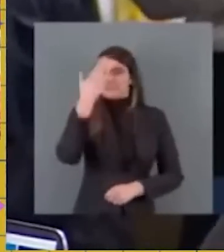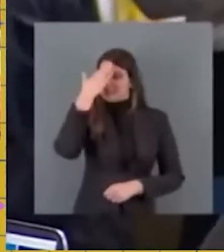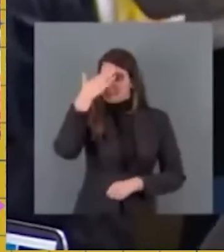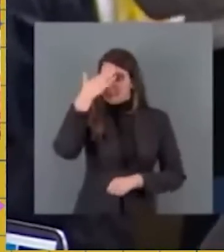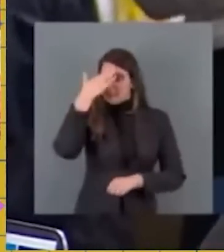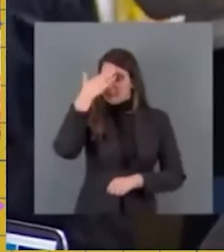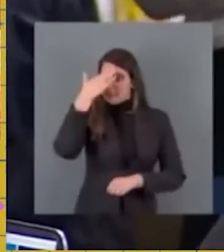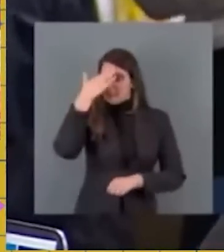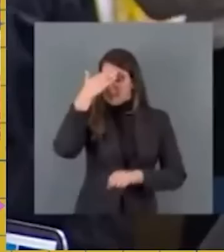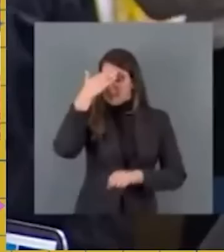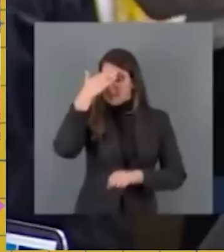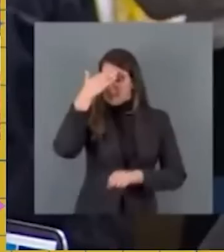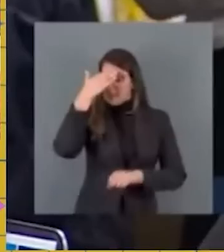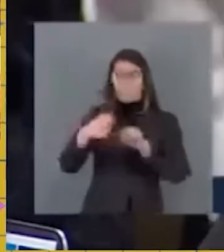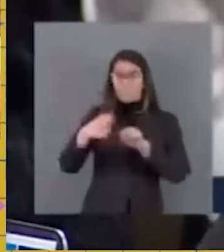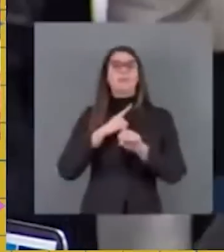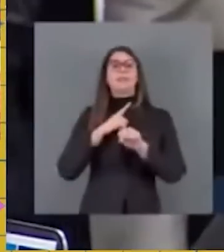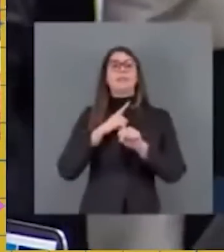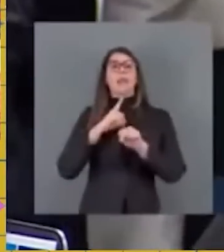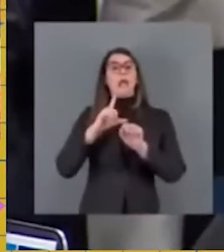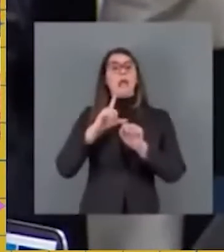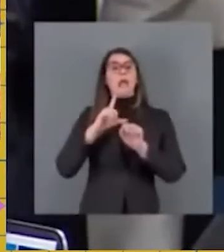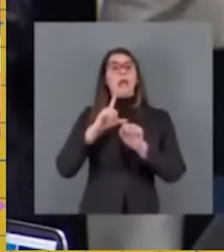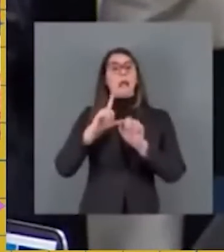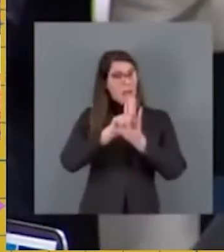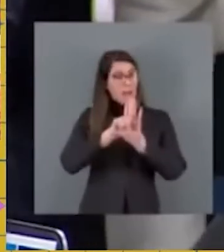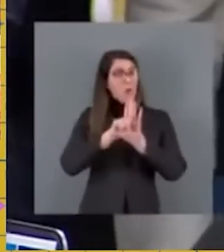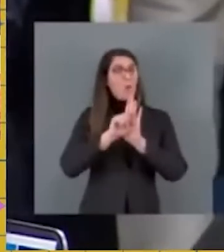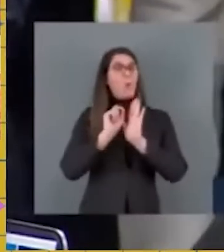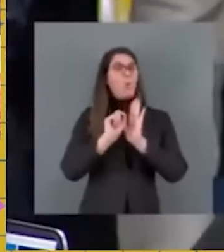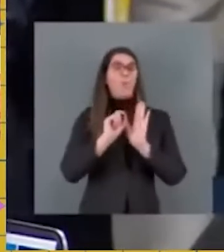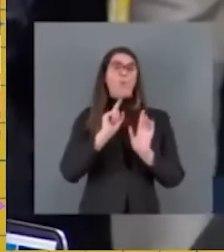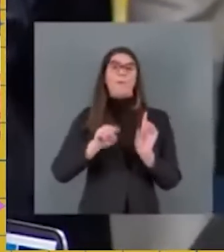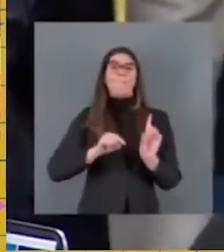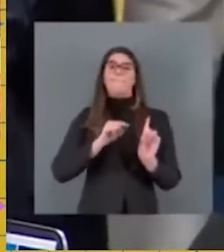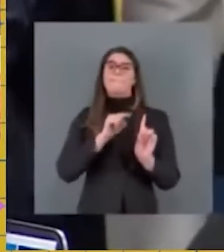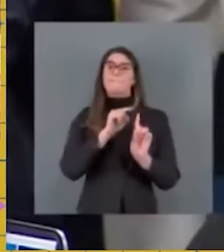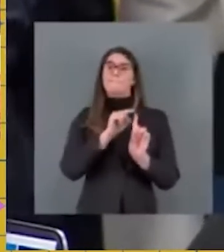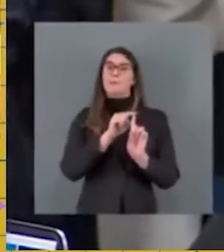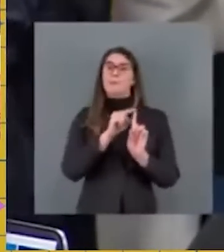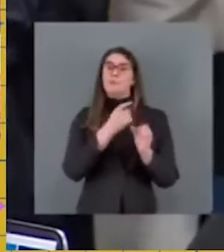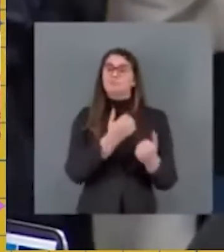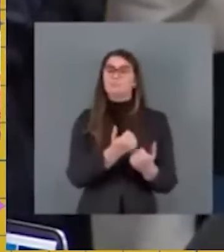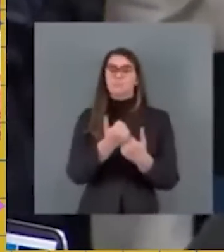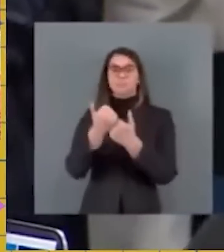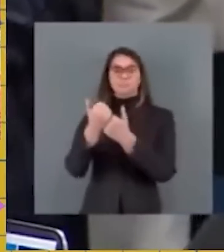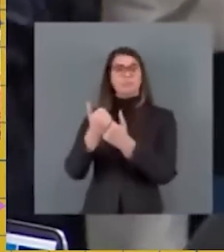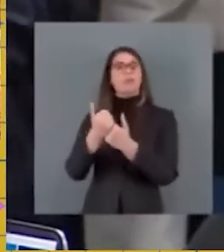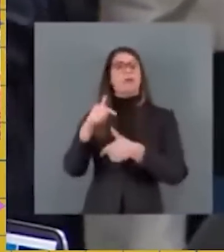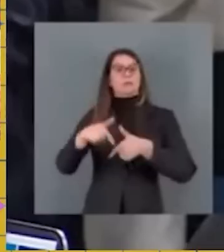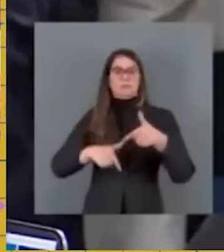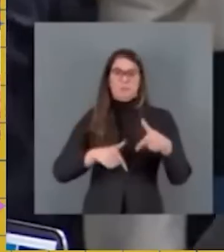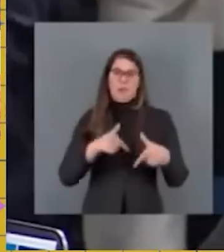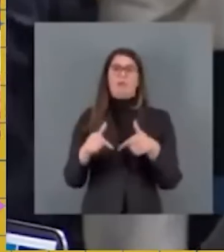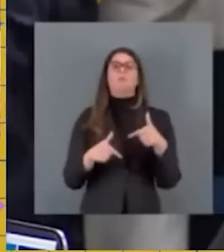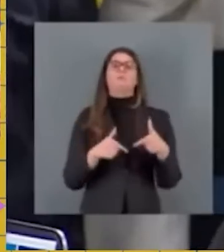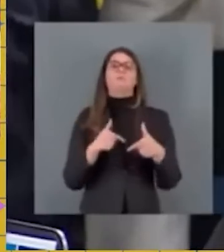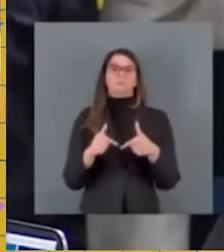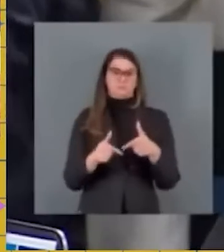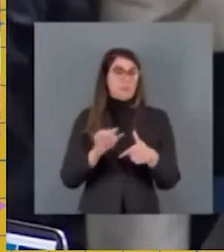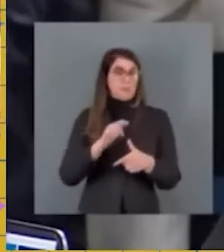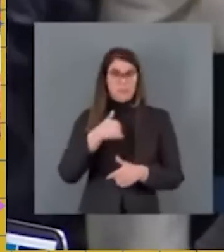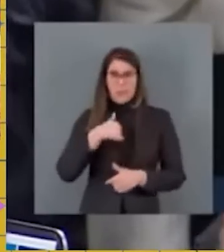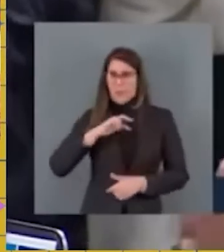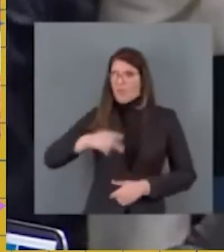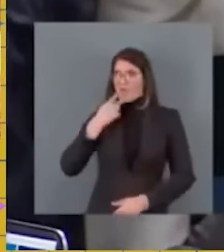ele possui legalmente o objetivo de fomentar o pleno emprego isso não sou